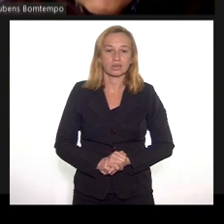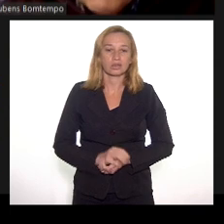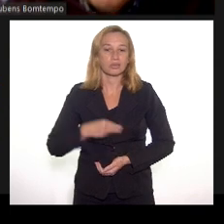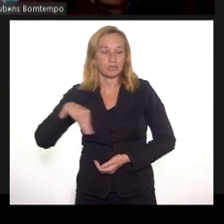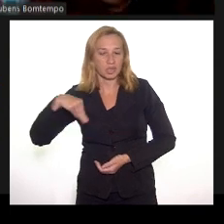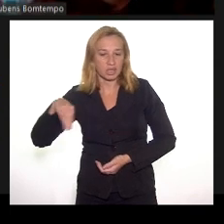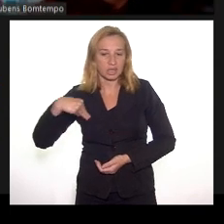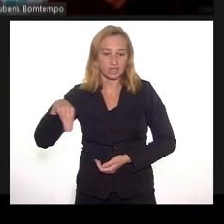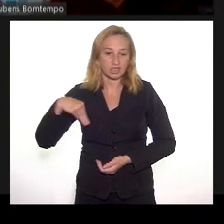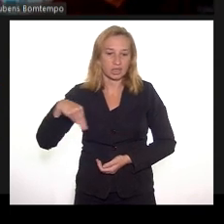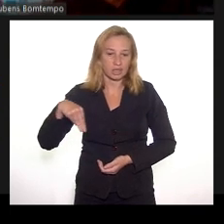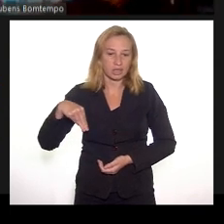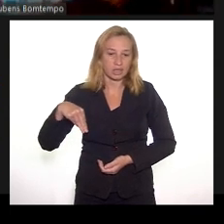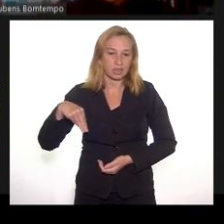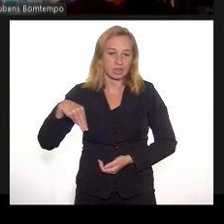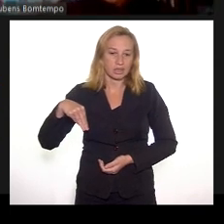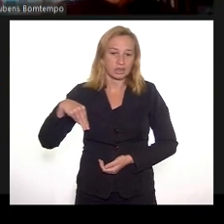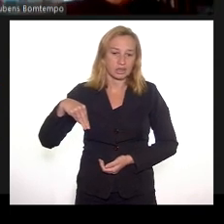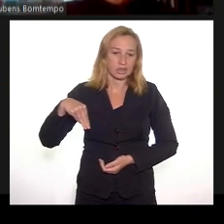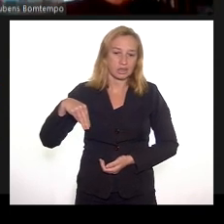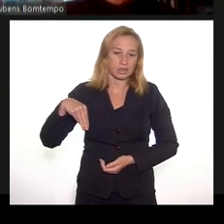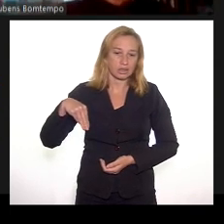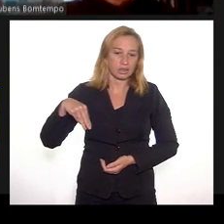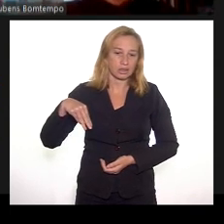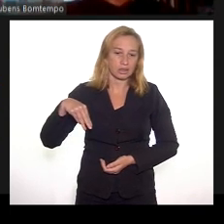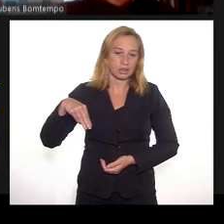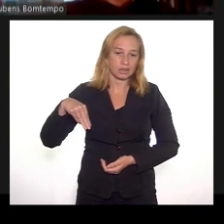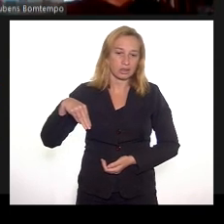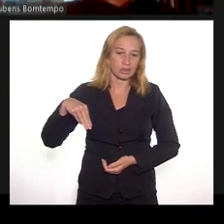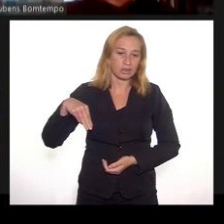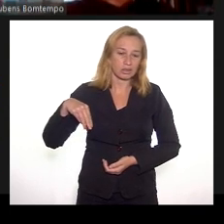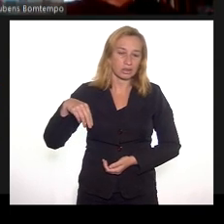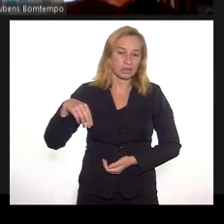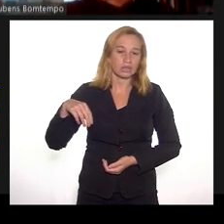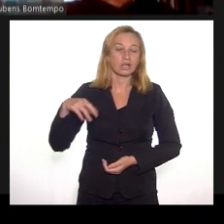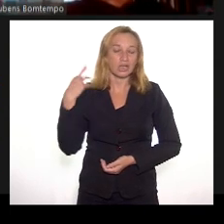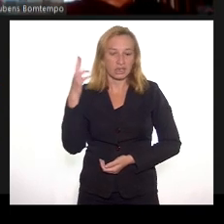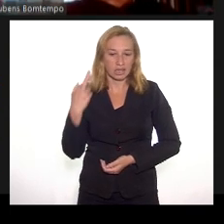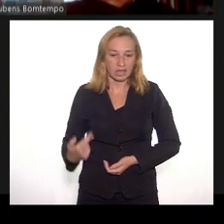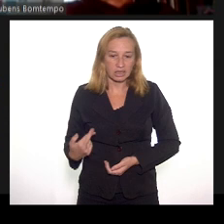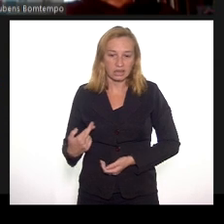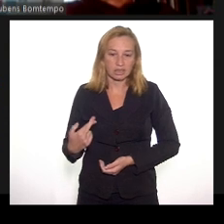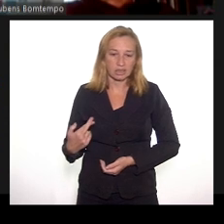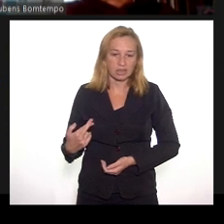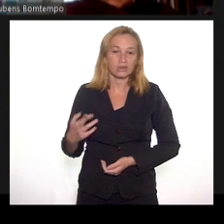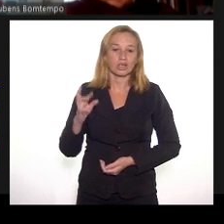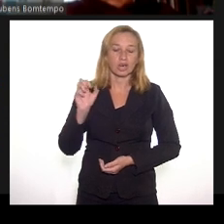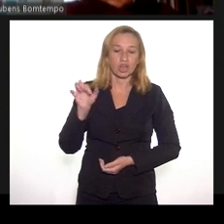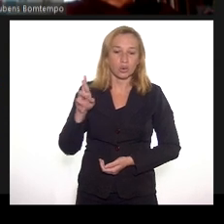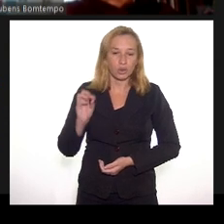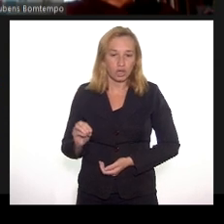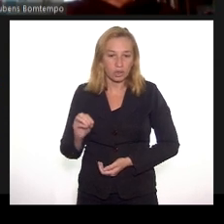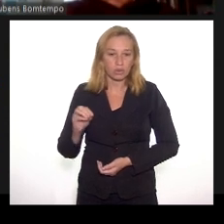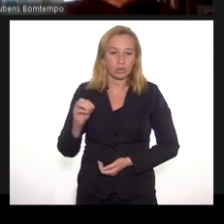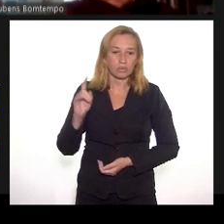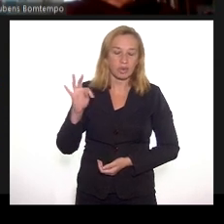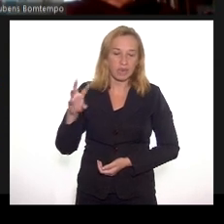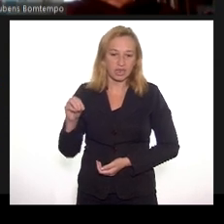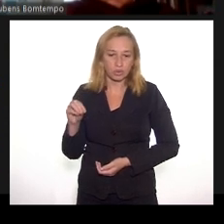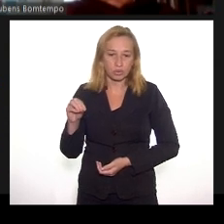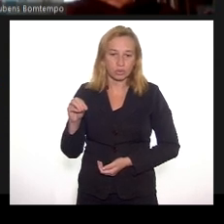Mink. Eu gostaria, Eurico. Mink, Renata, Eurico, Mônica,